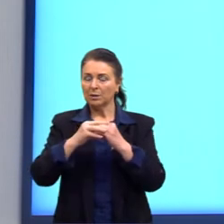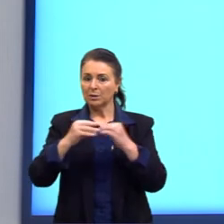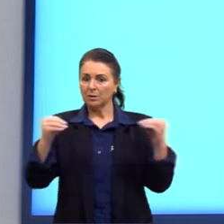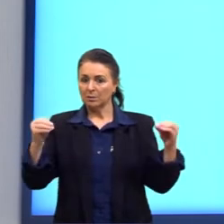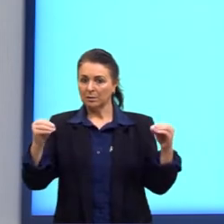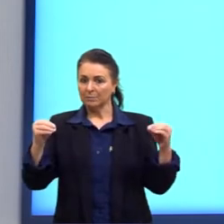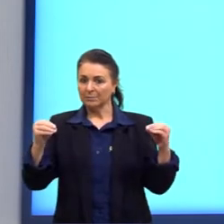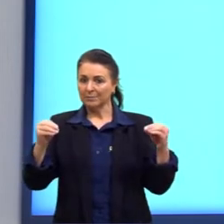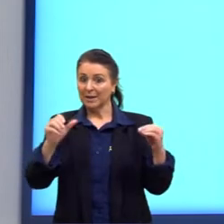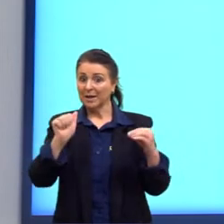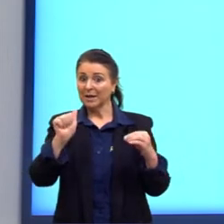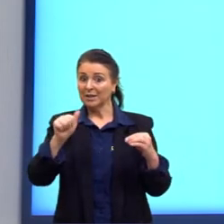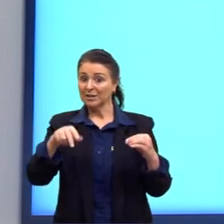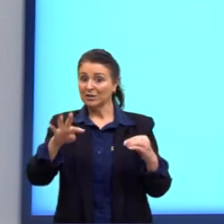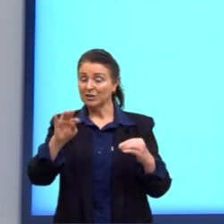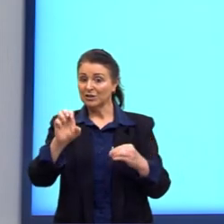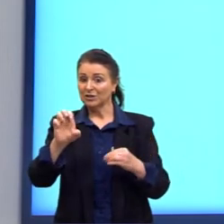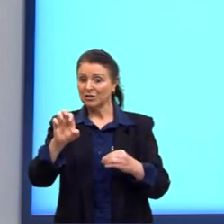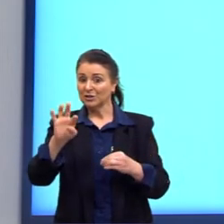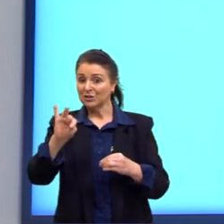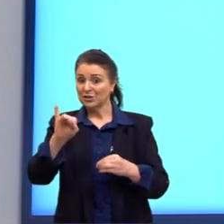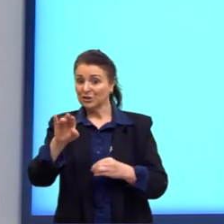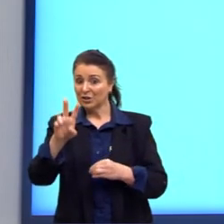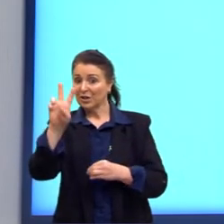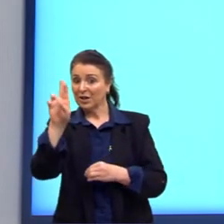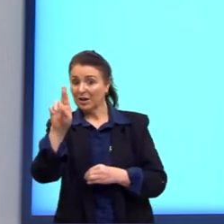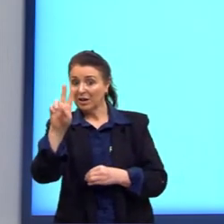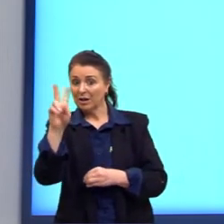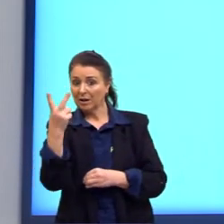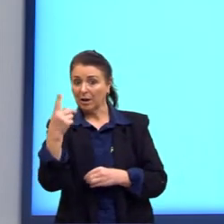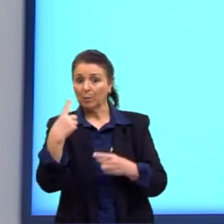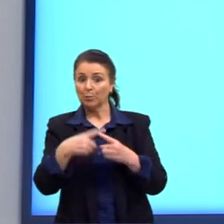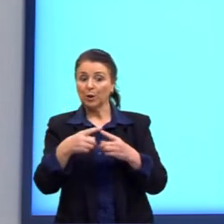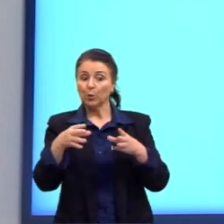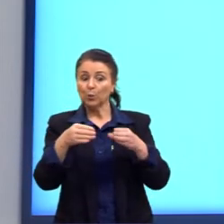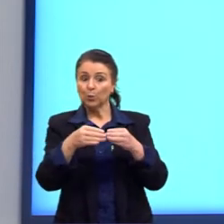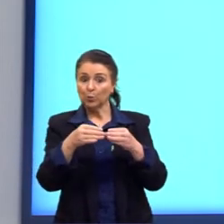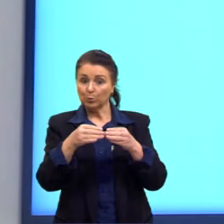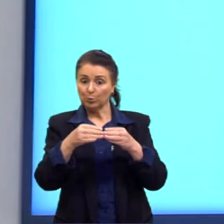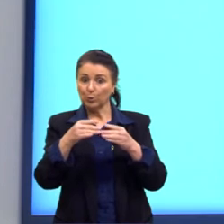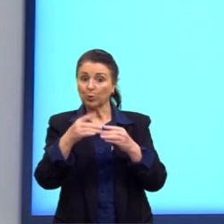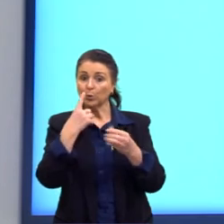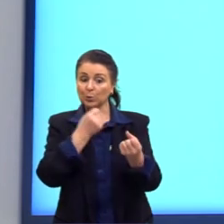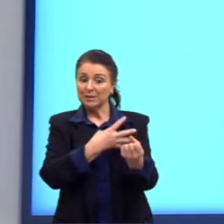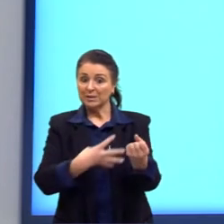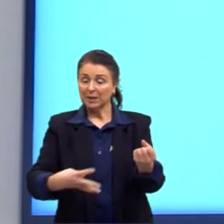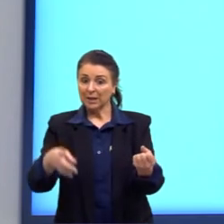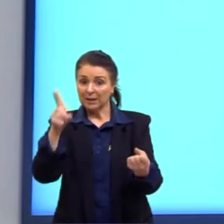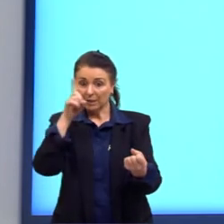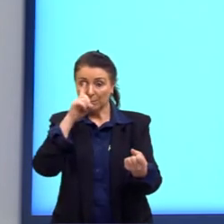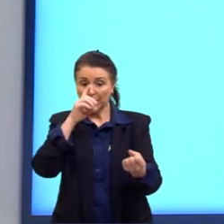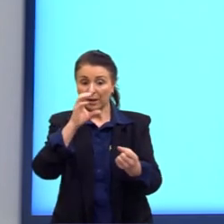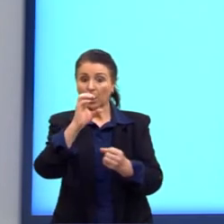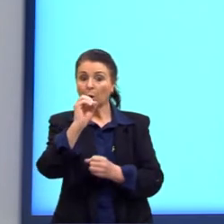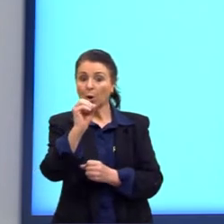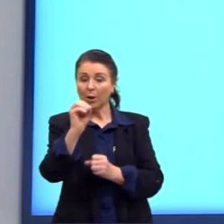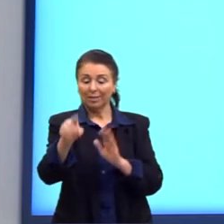anti-rh uma vez que ela tinha o grupo sanguíneo O negativo